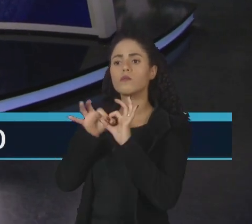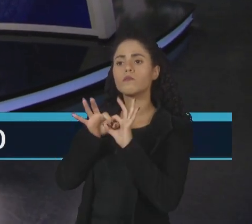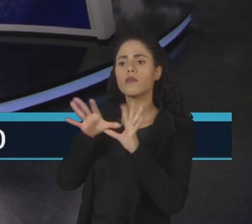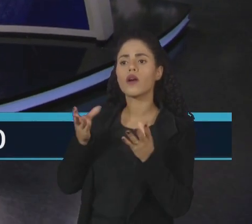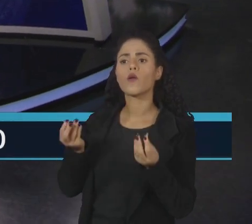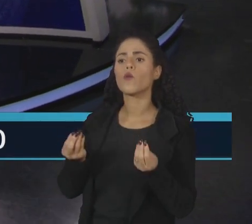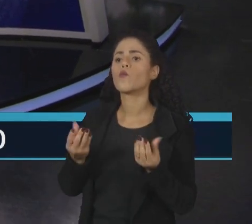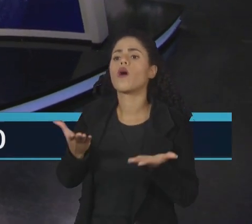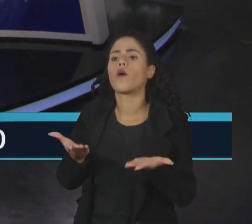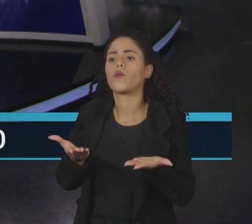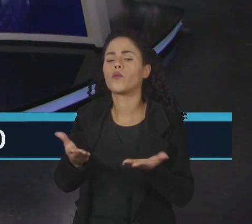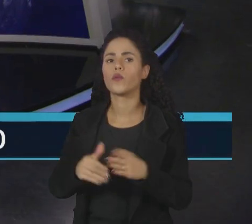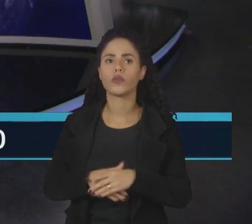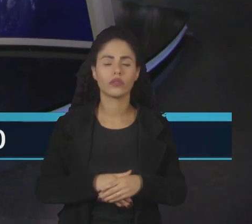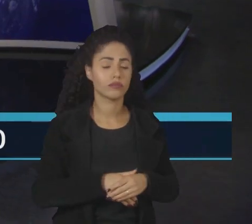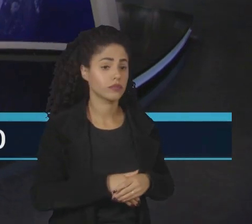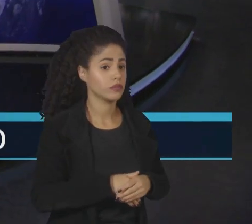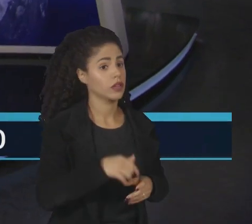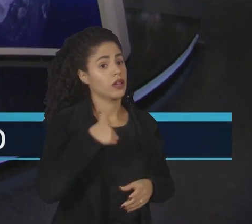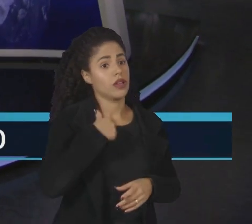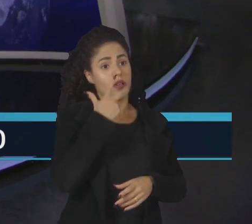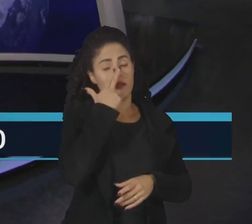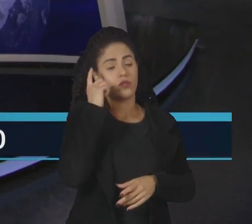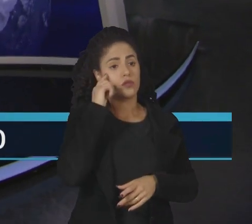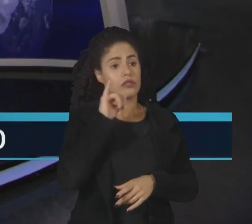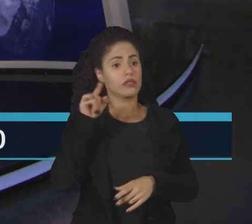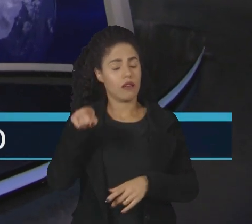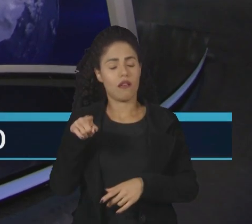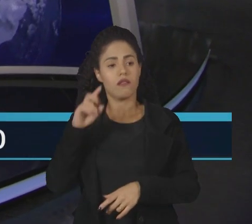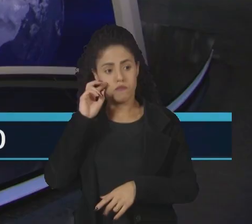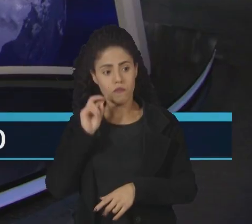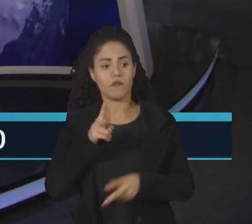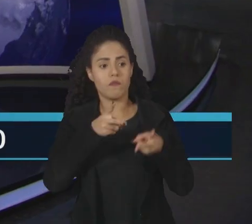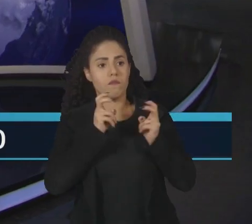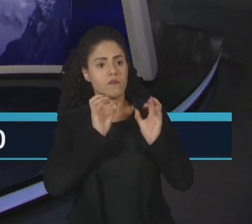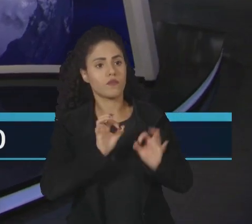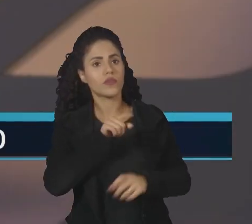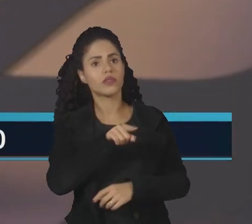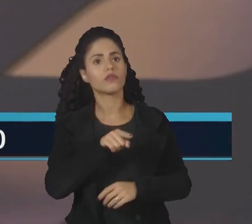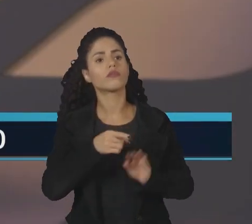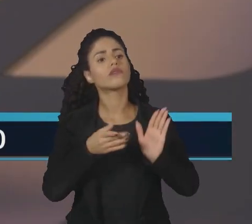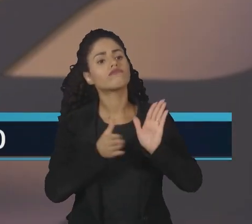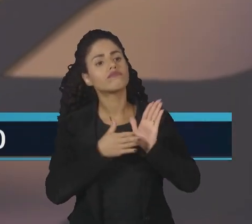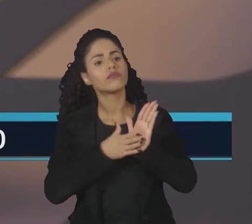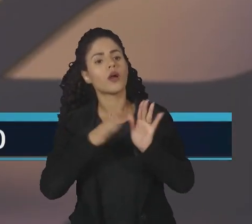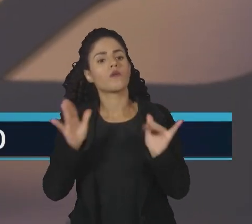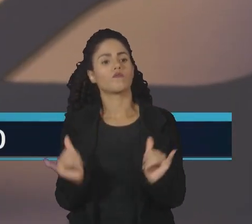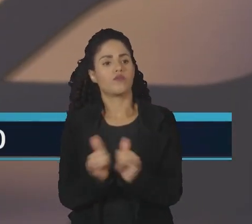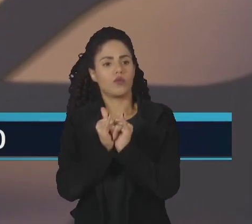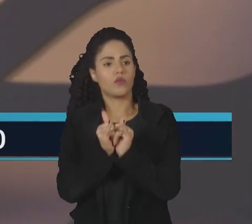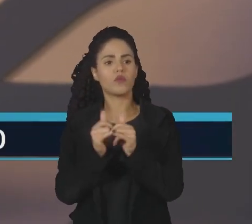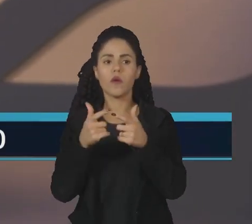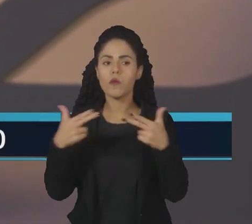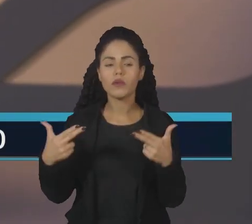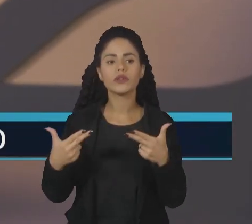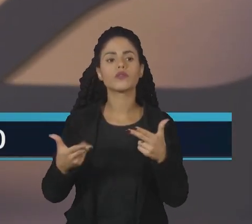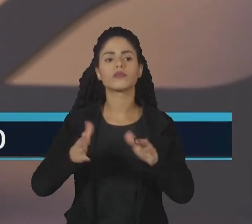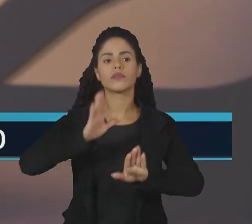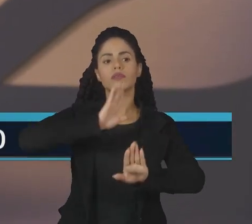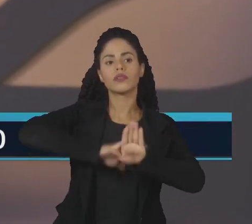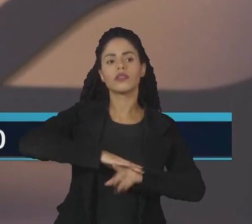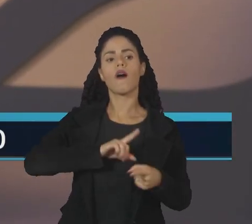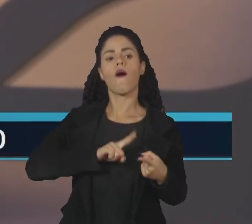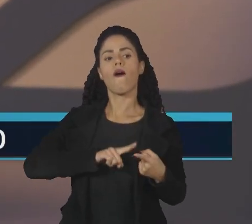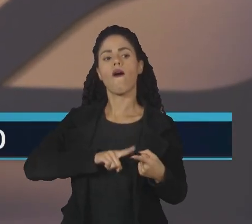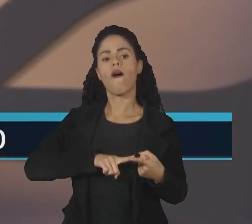Venezuela? Acho que a única possibilidade seria se ele estivesse vendo, se a oferta de anistia fosse muito casada com algum tipo de ameaça, na verdade, de uma entrada